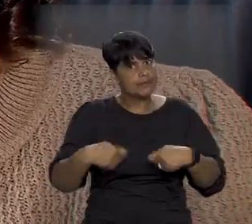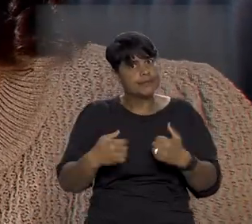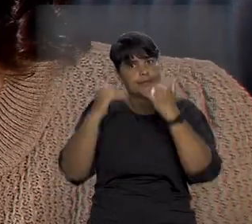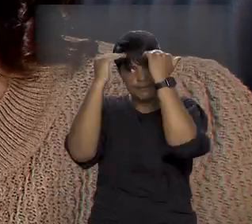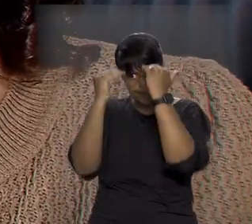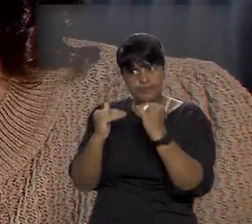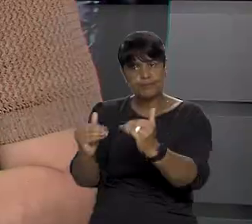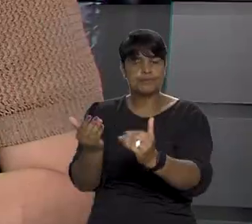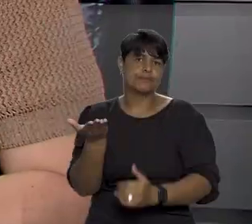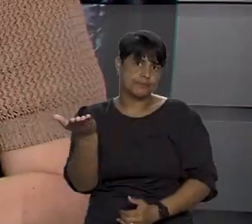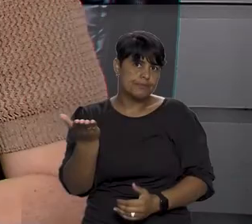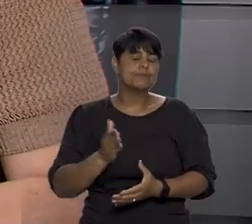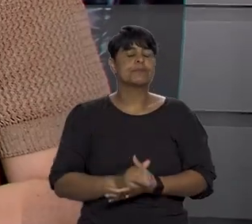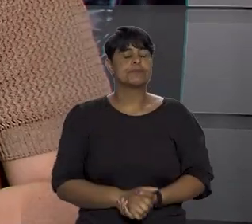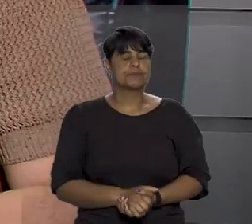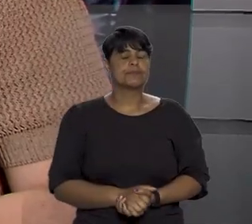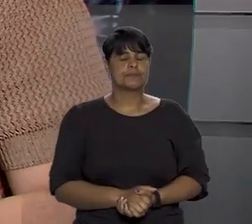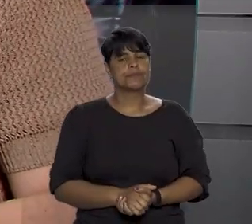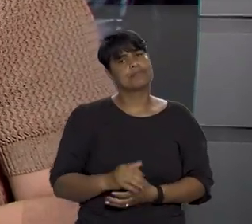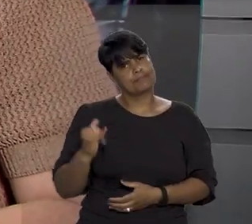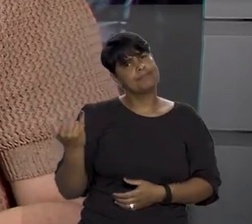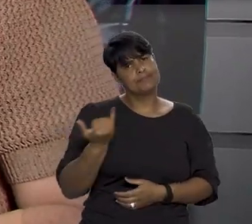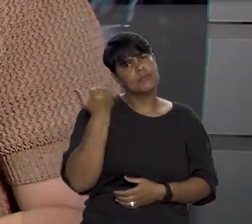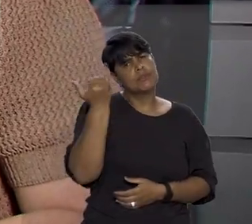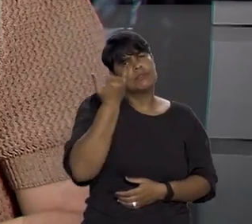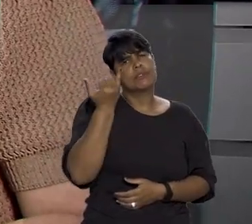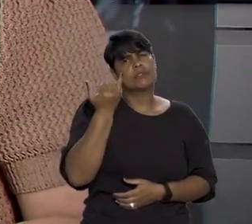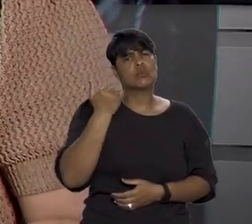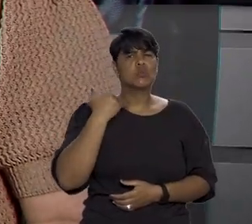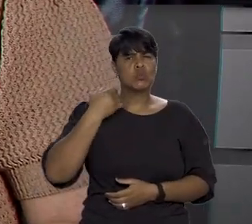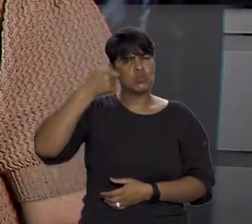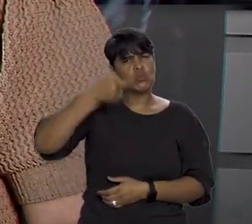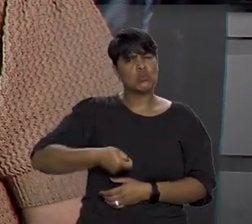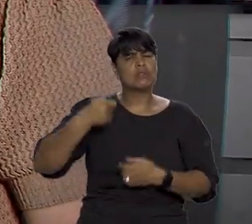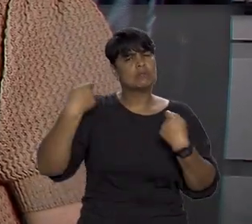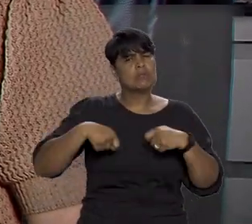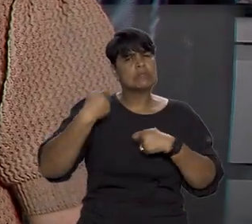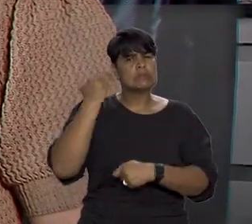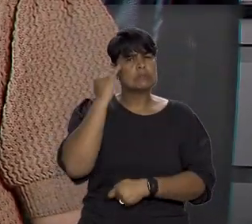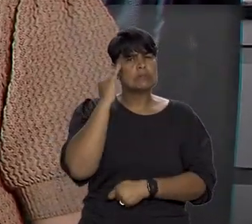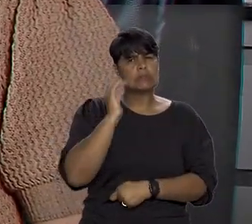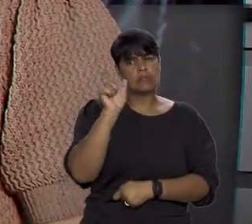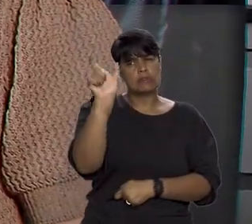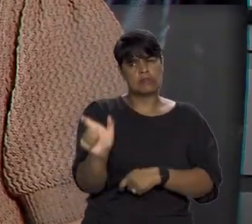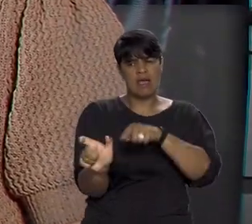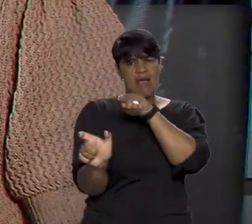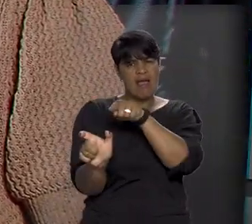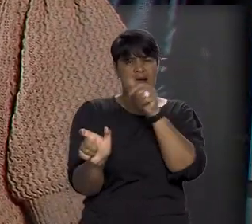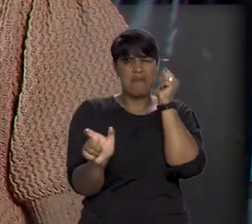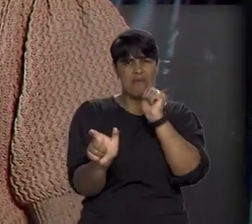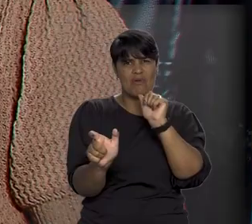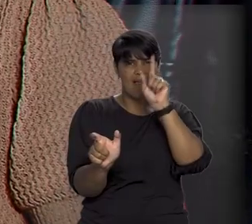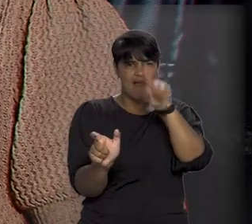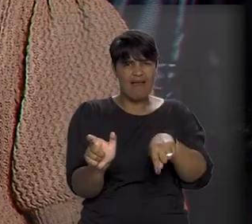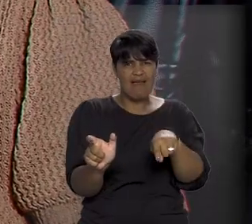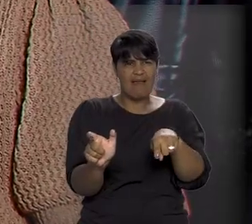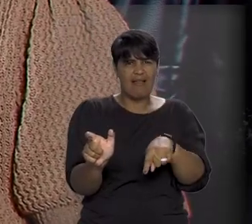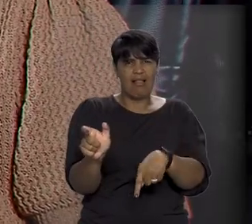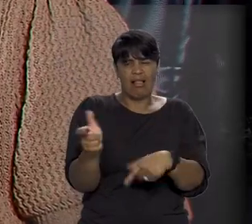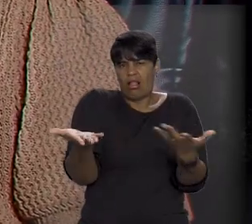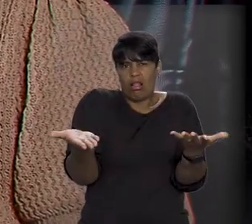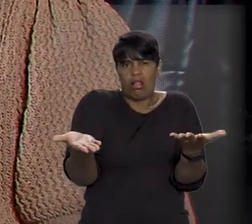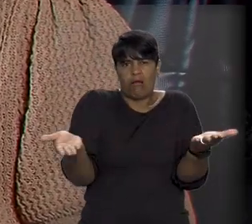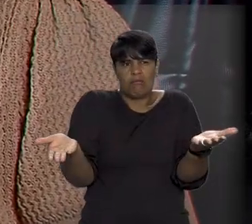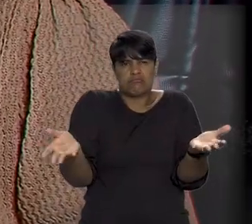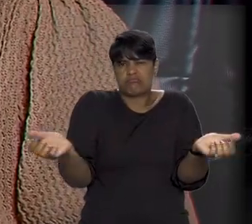consideração no julgamento é fundamental que o juiz entenda é que a mulher ela não é uma vítima de um crime qualquer ela